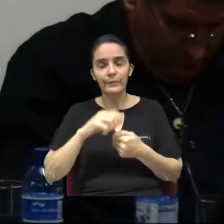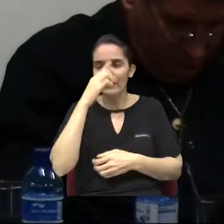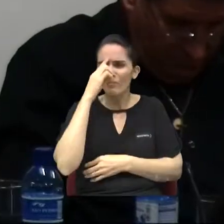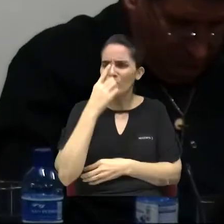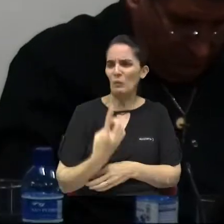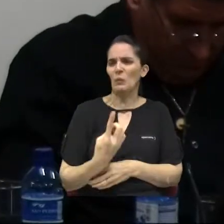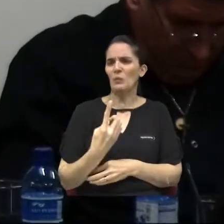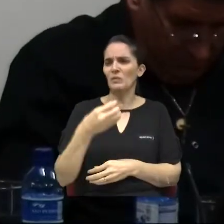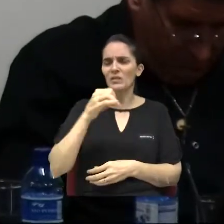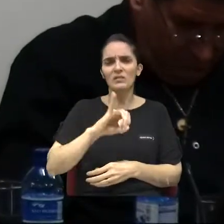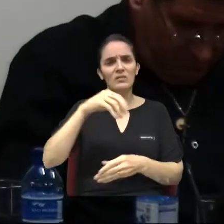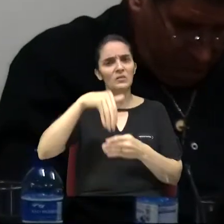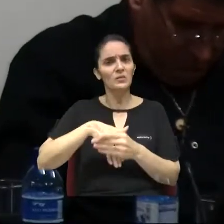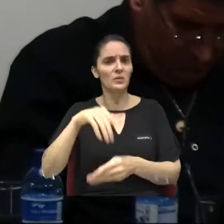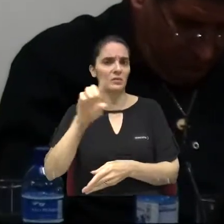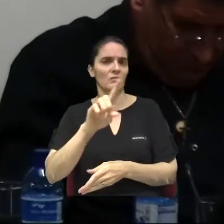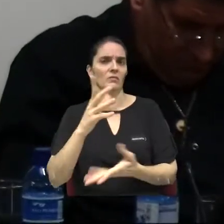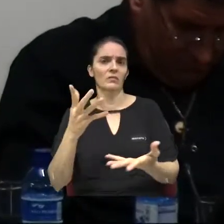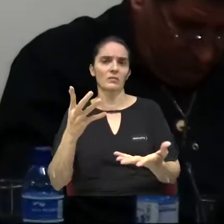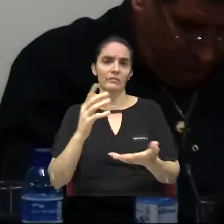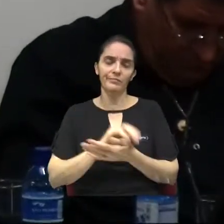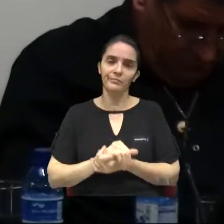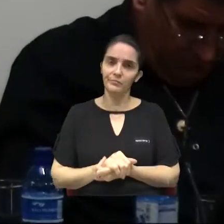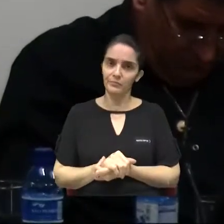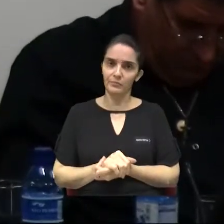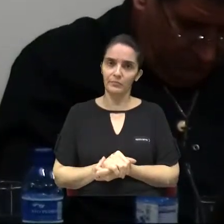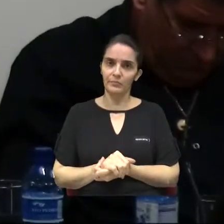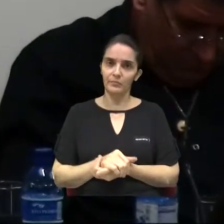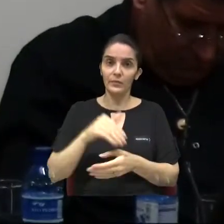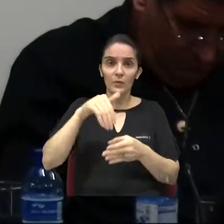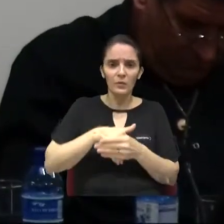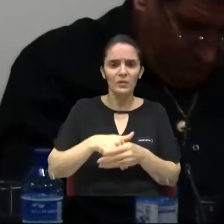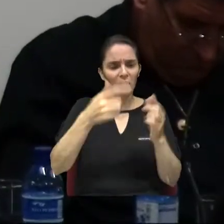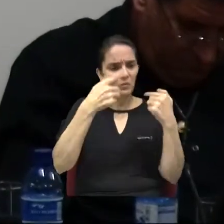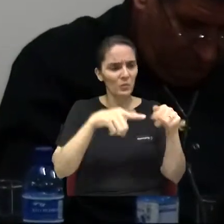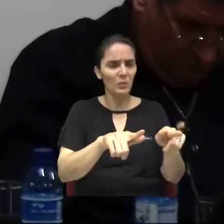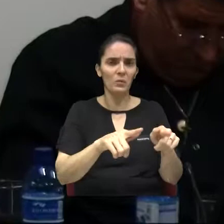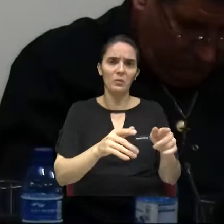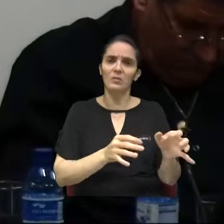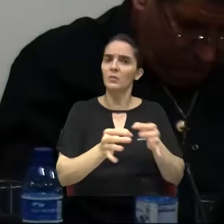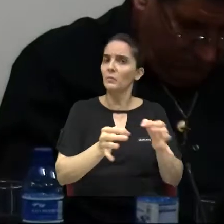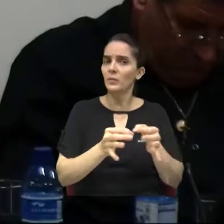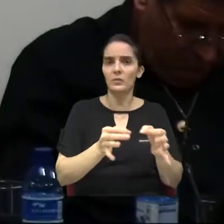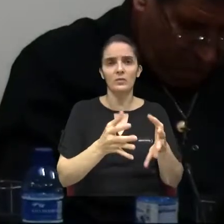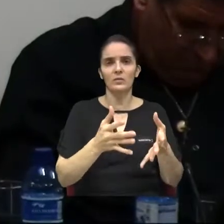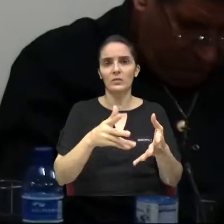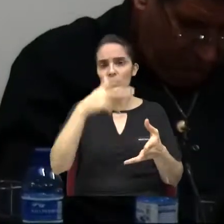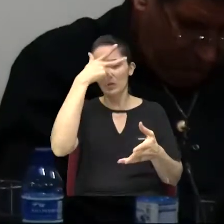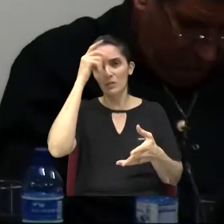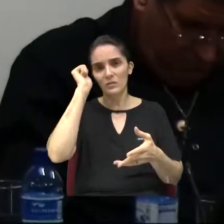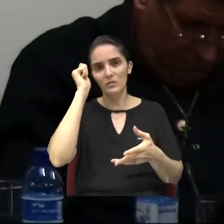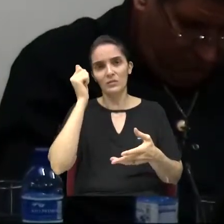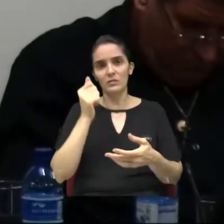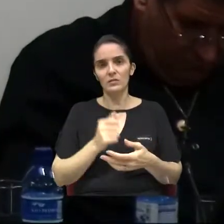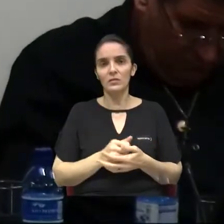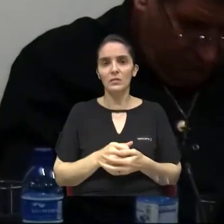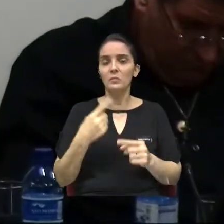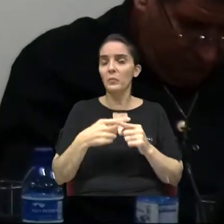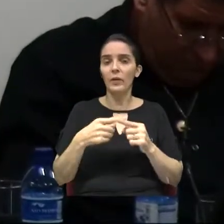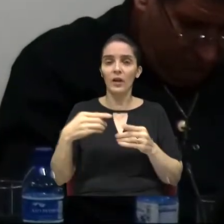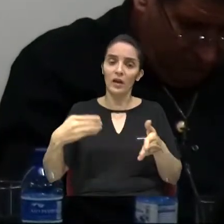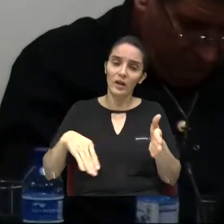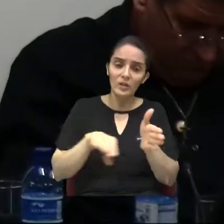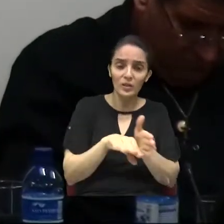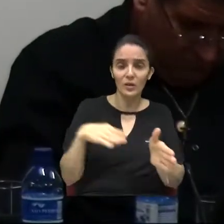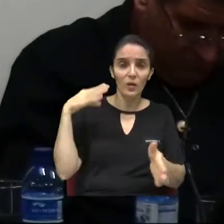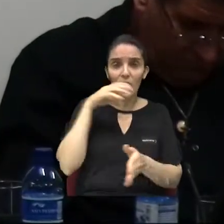em votar. E, às vezes, votamos contrários aos projetos do Executivo em função da sua urgência